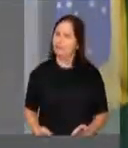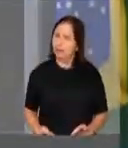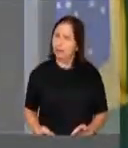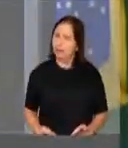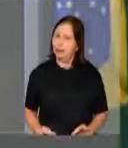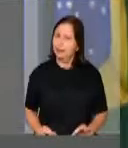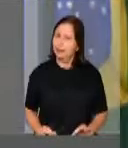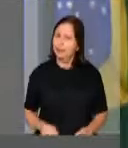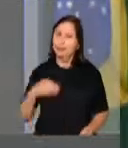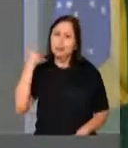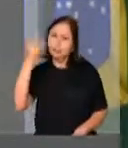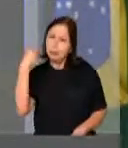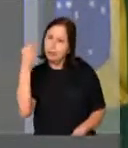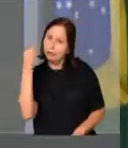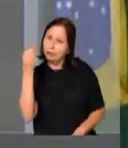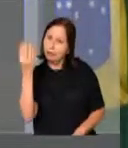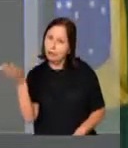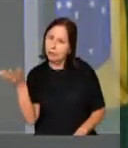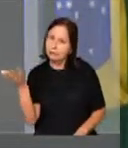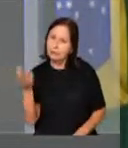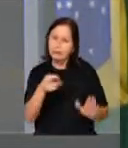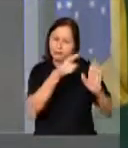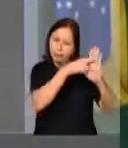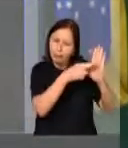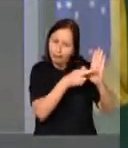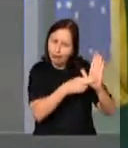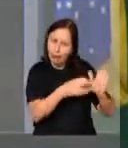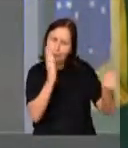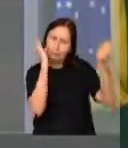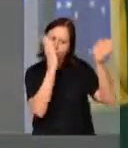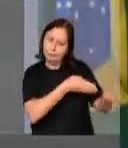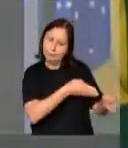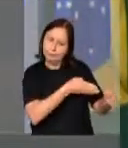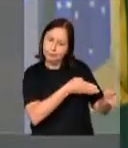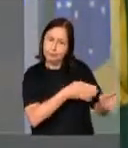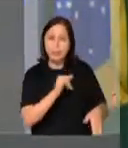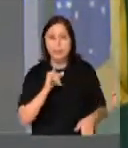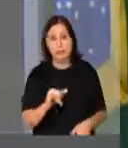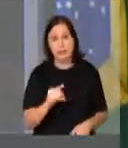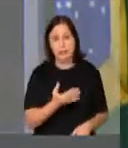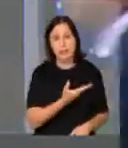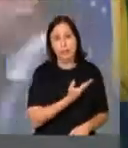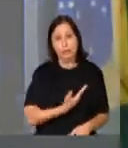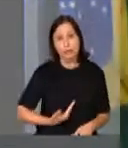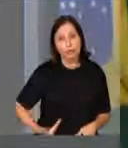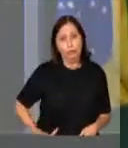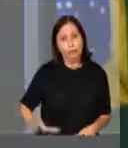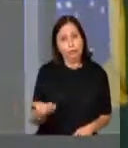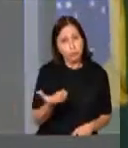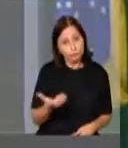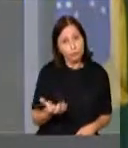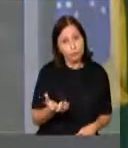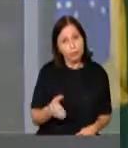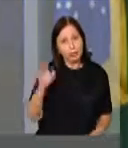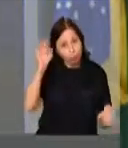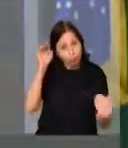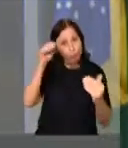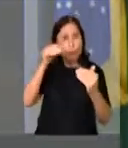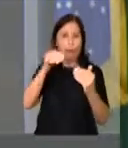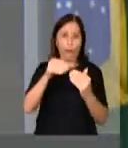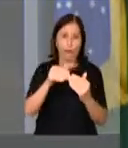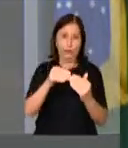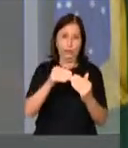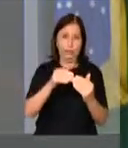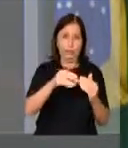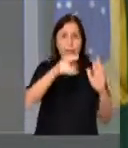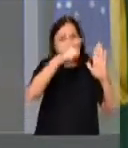princípio. Então, se o governo quer, e nós concordamos, de que se tenham critérios para a formação dos cargos mais importantes